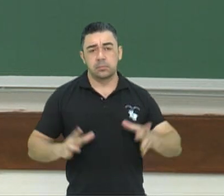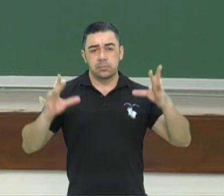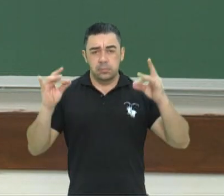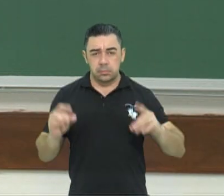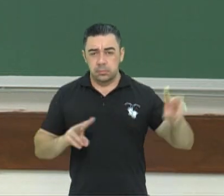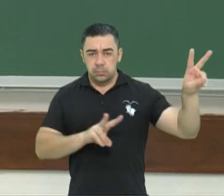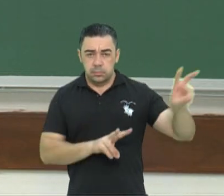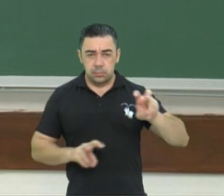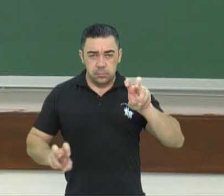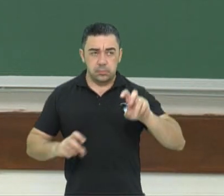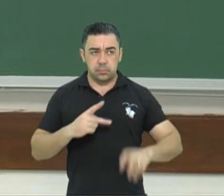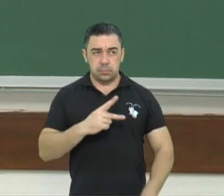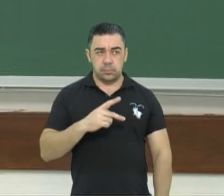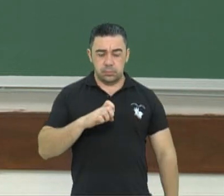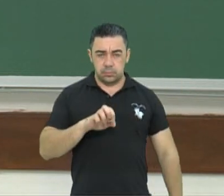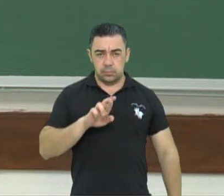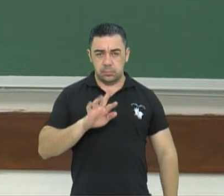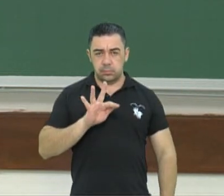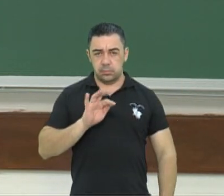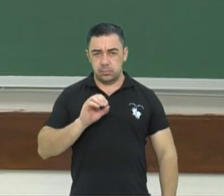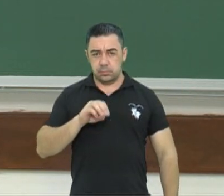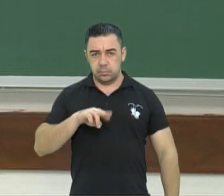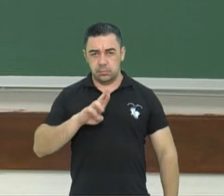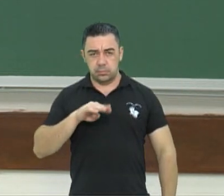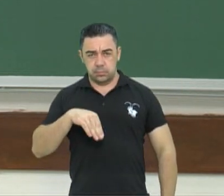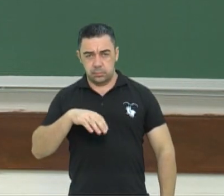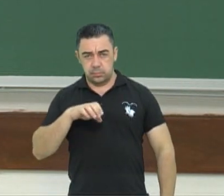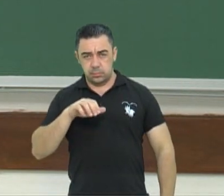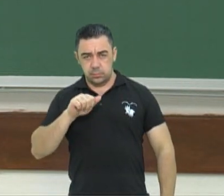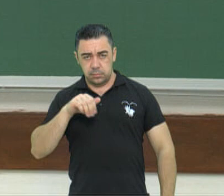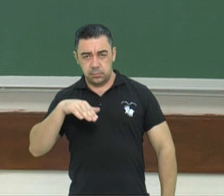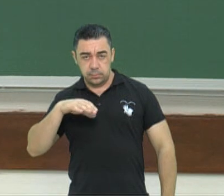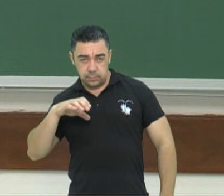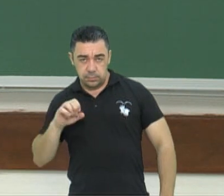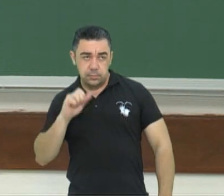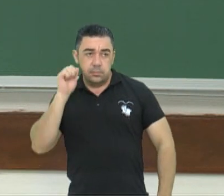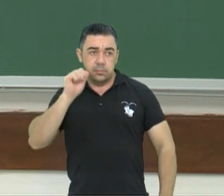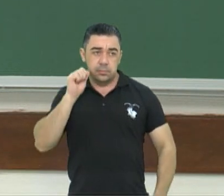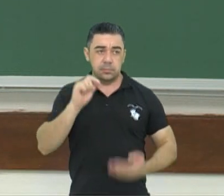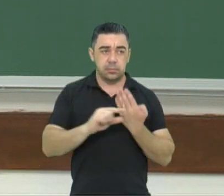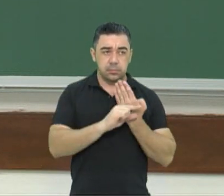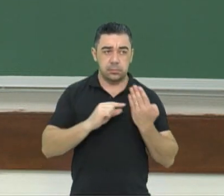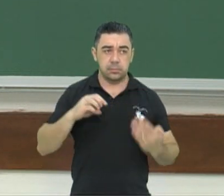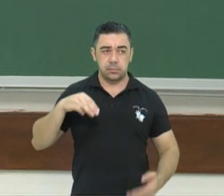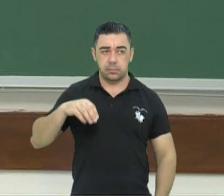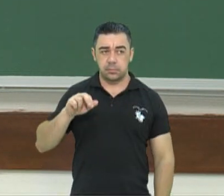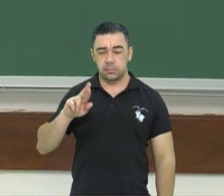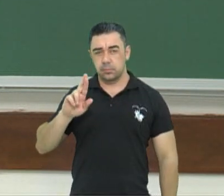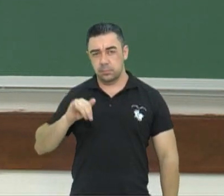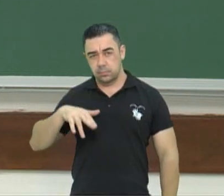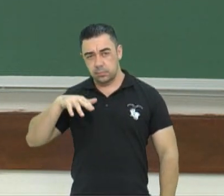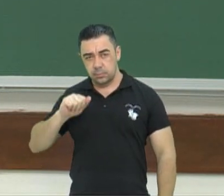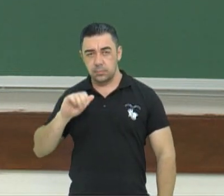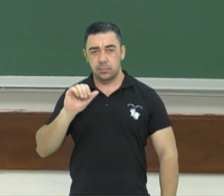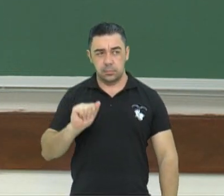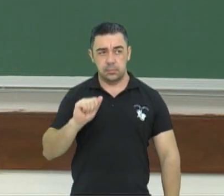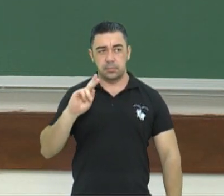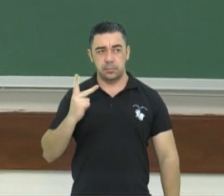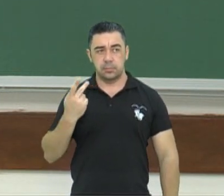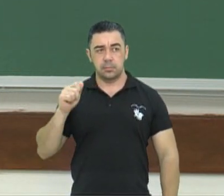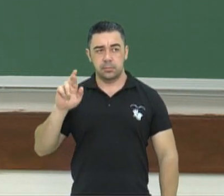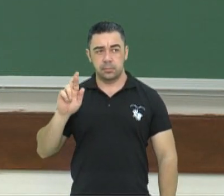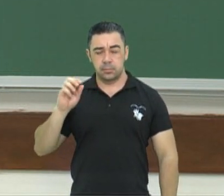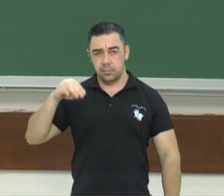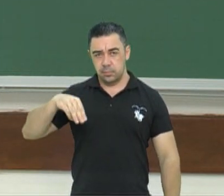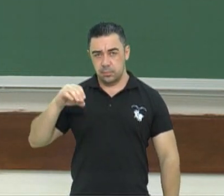definição de performance da Marina Abramovic. Nós vamos falar sobre ela na metade da aula. Ela é considerada a